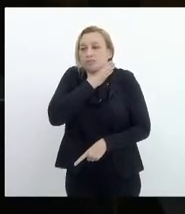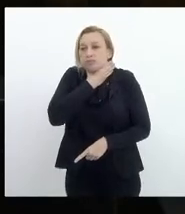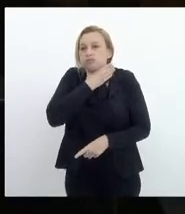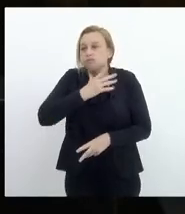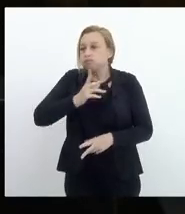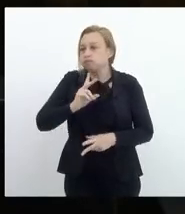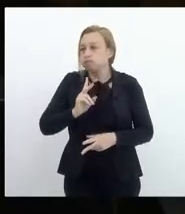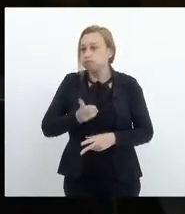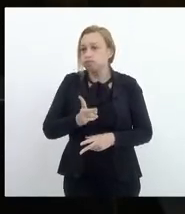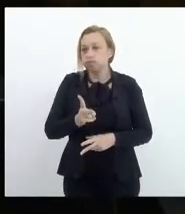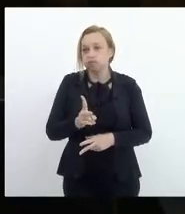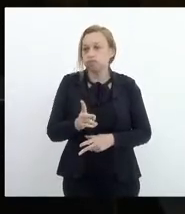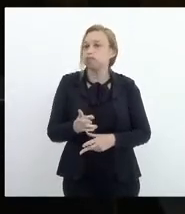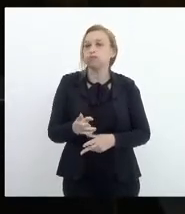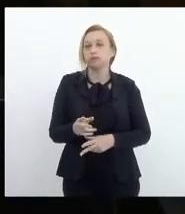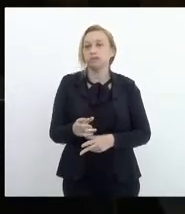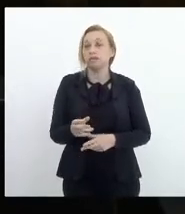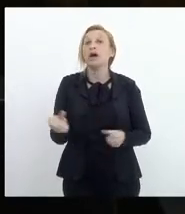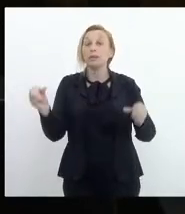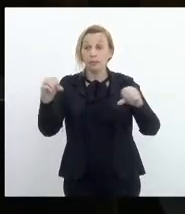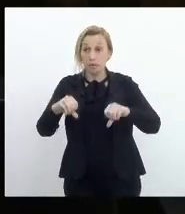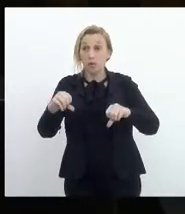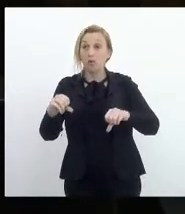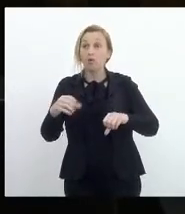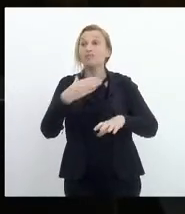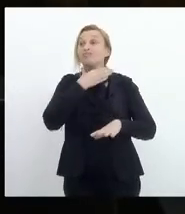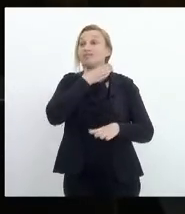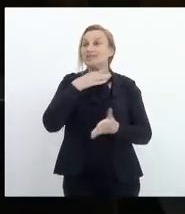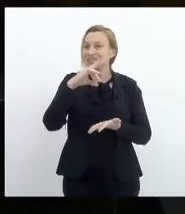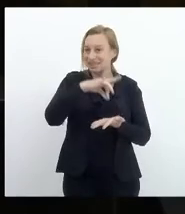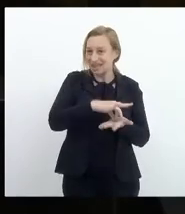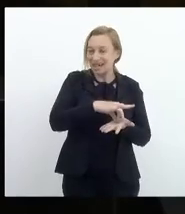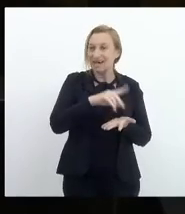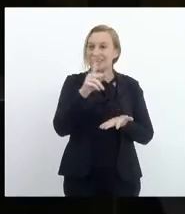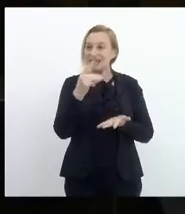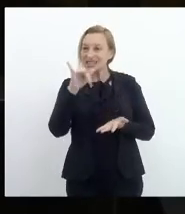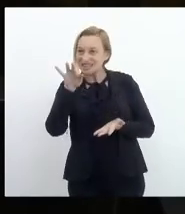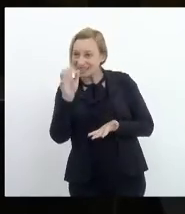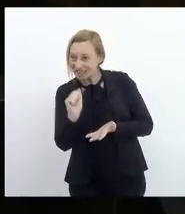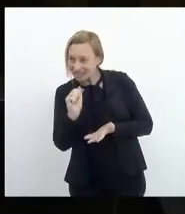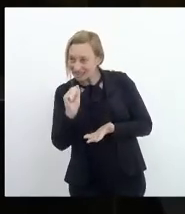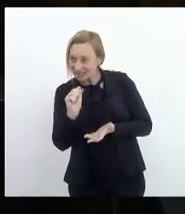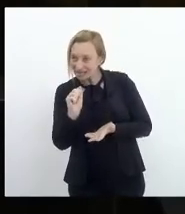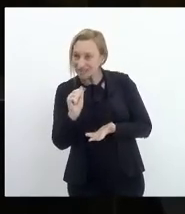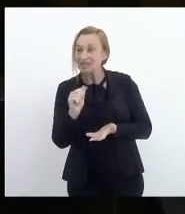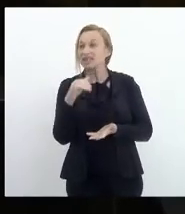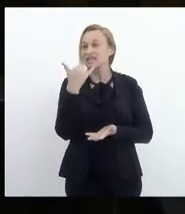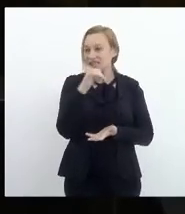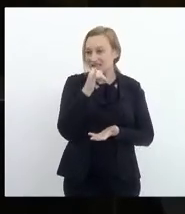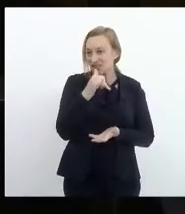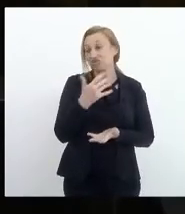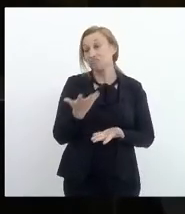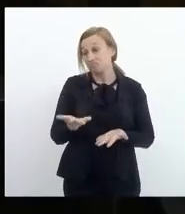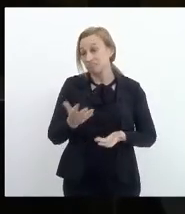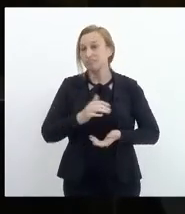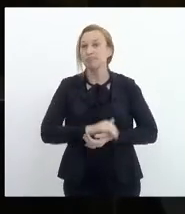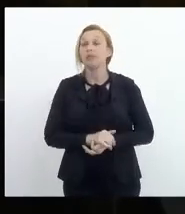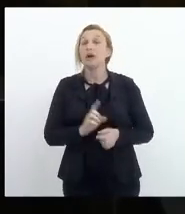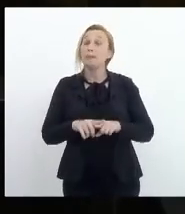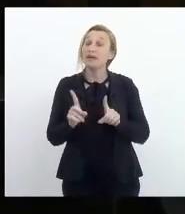e a pior tem as crises reais que a crise hídrica a crise energética